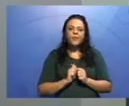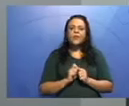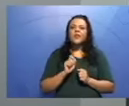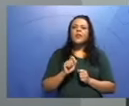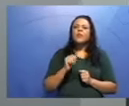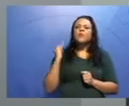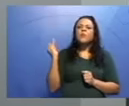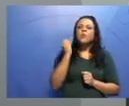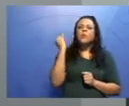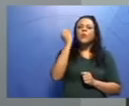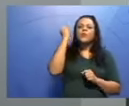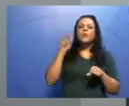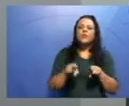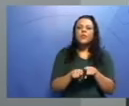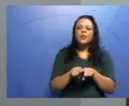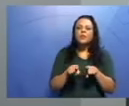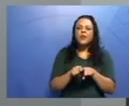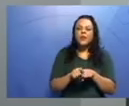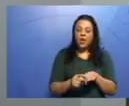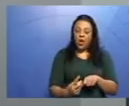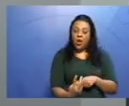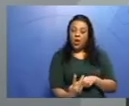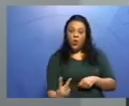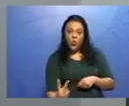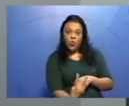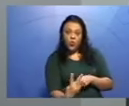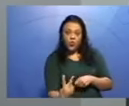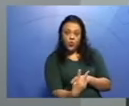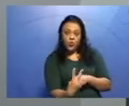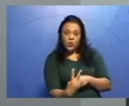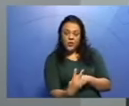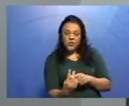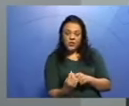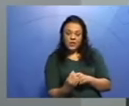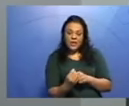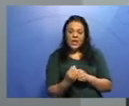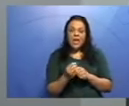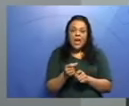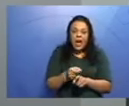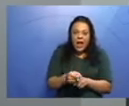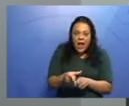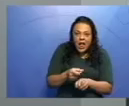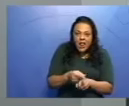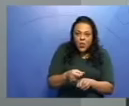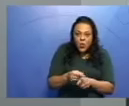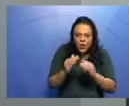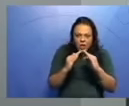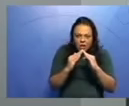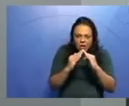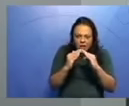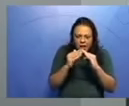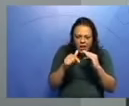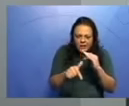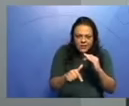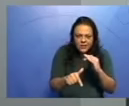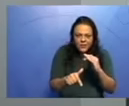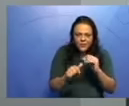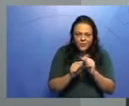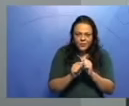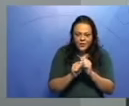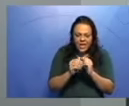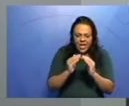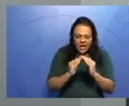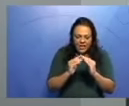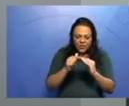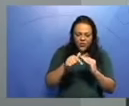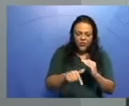conto é que eles se encontram em uma casa, que eles alugam um quartinho nos fundos. Ou seja, há uma